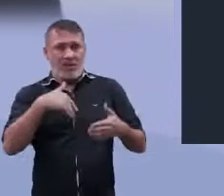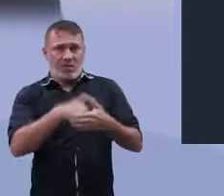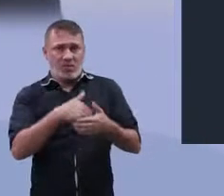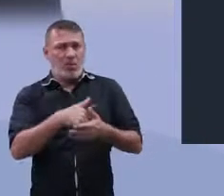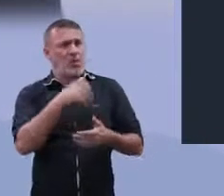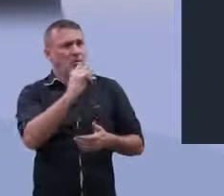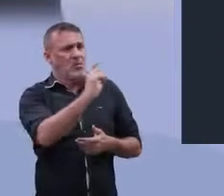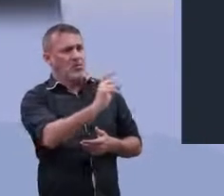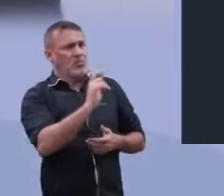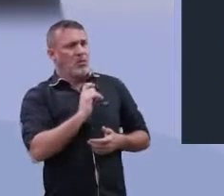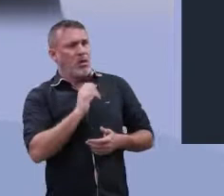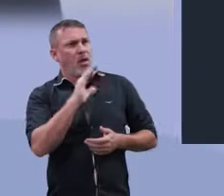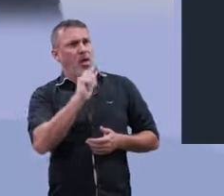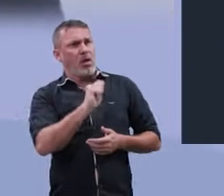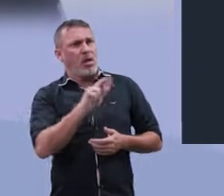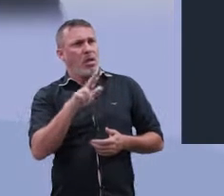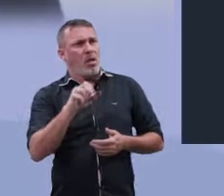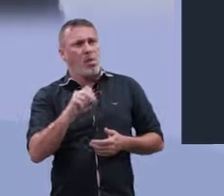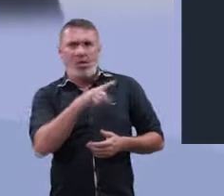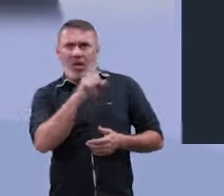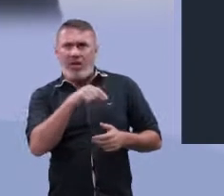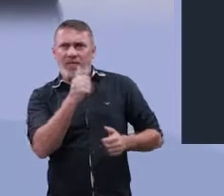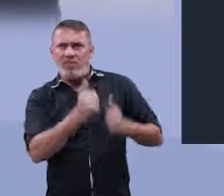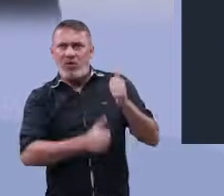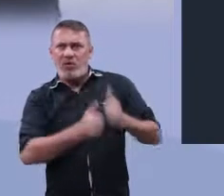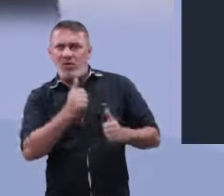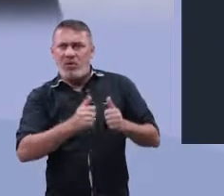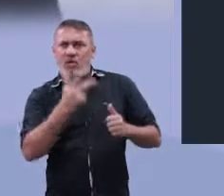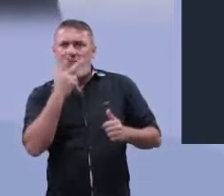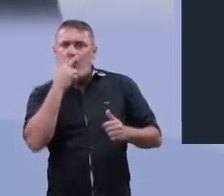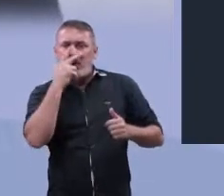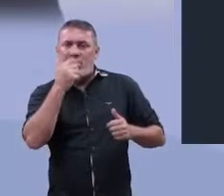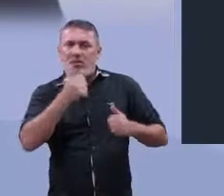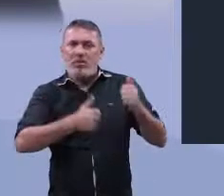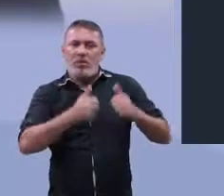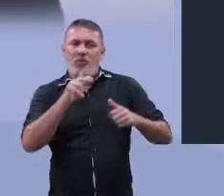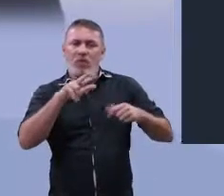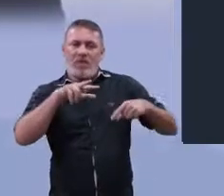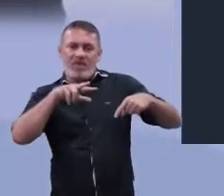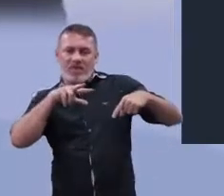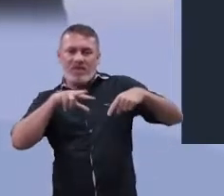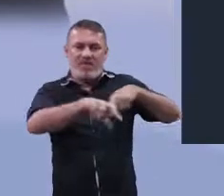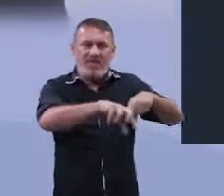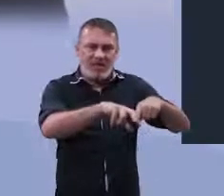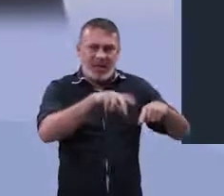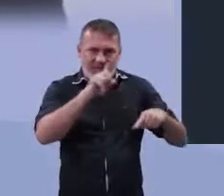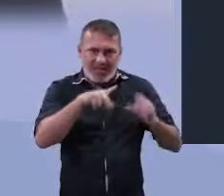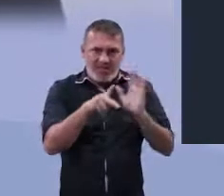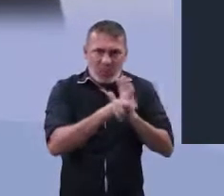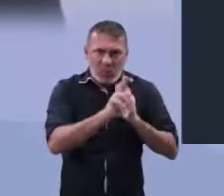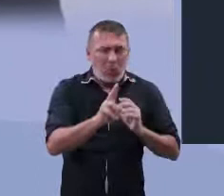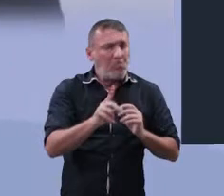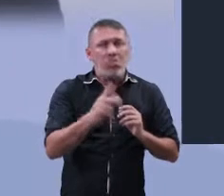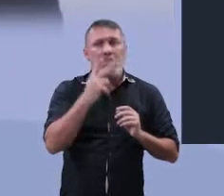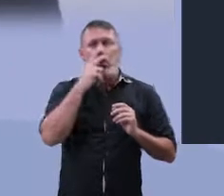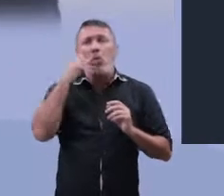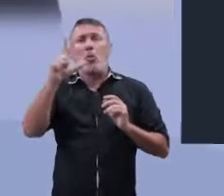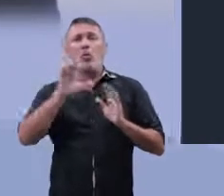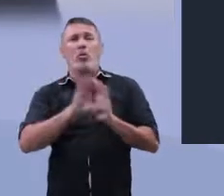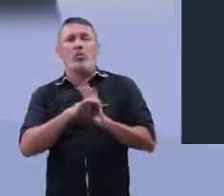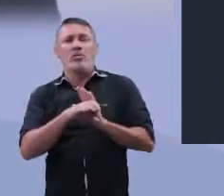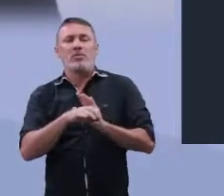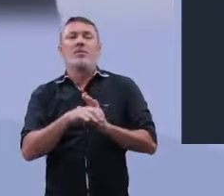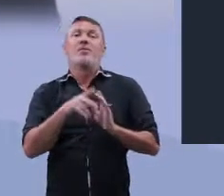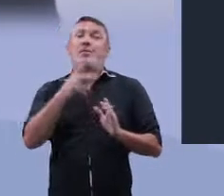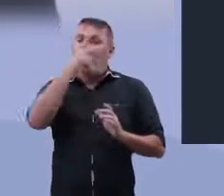gosta de futebol, ela pode ouvir carrinho e não associar ao significado que ele tem naquele contexto, certo?